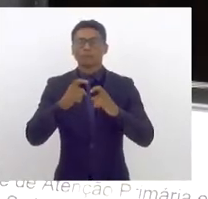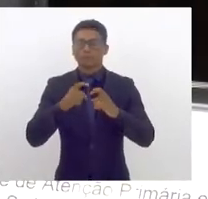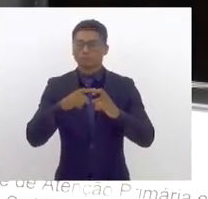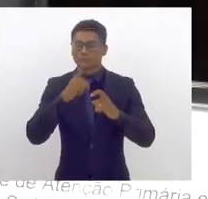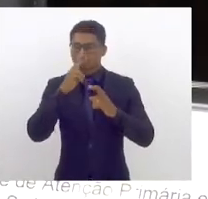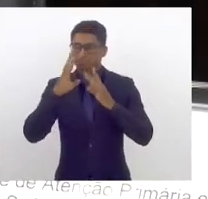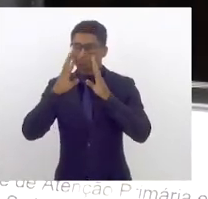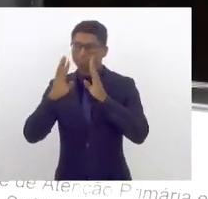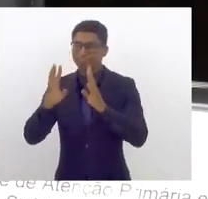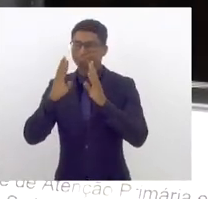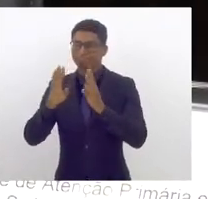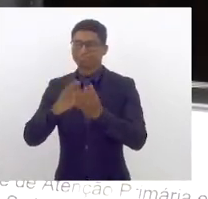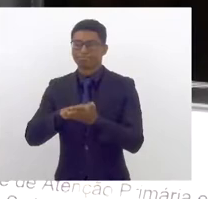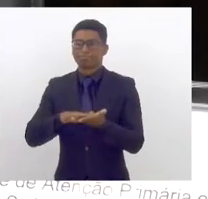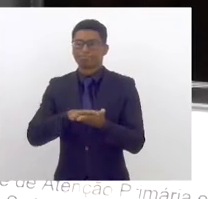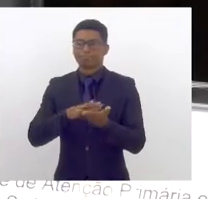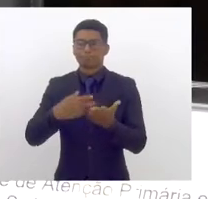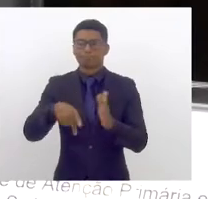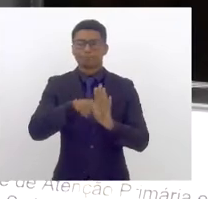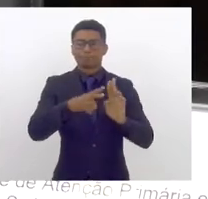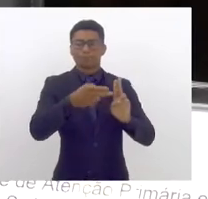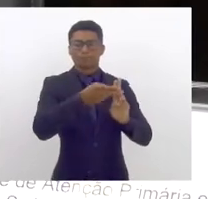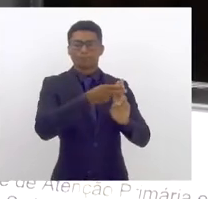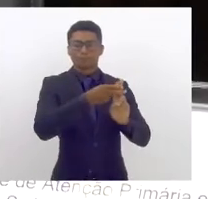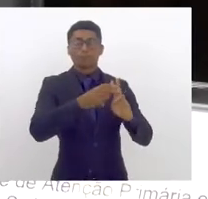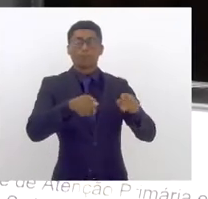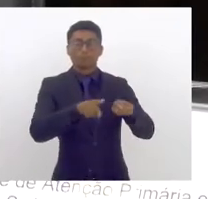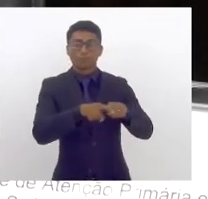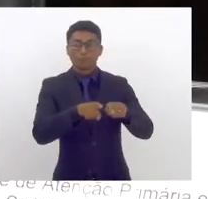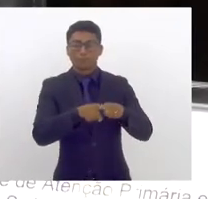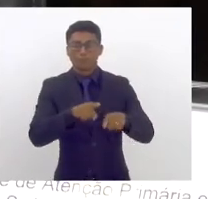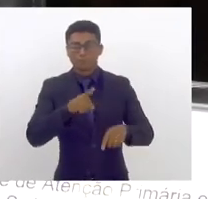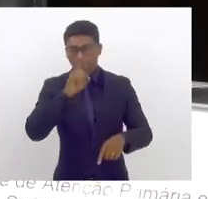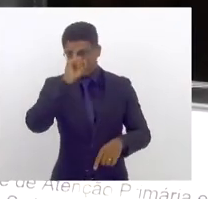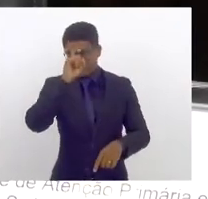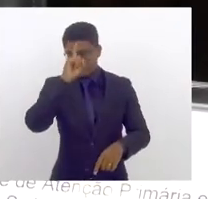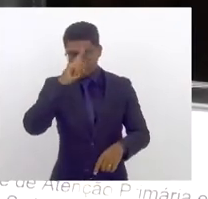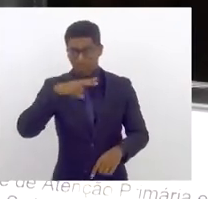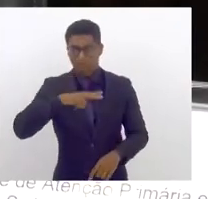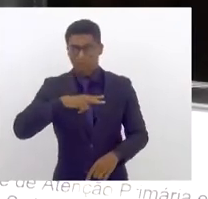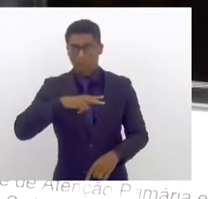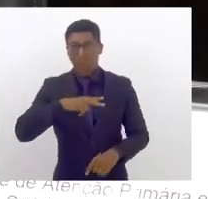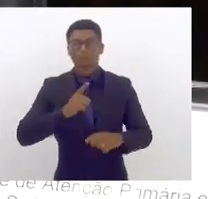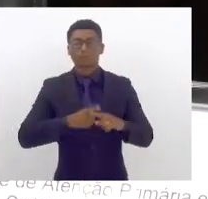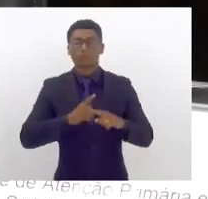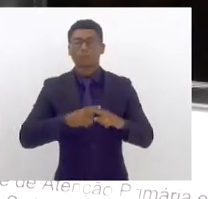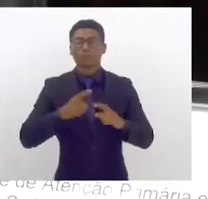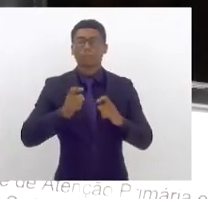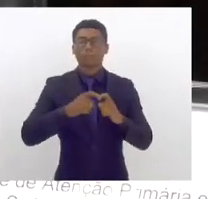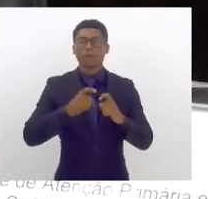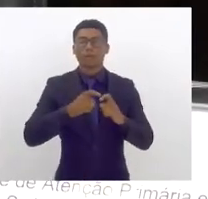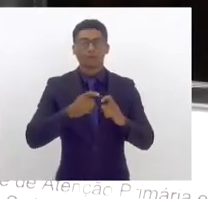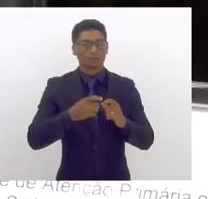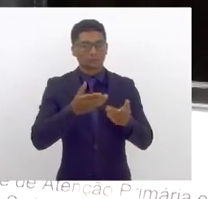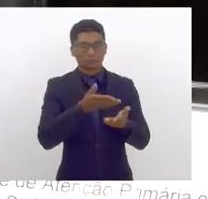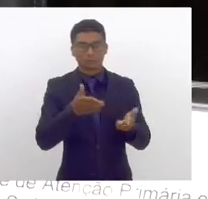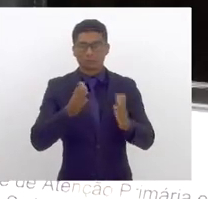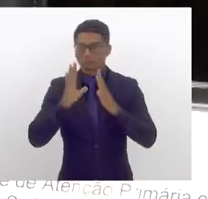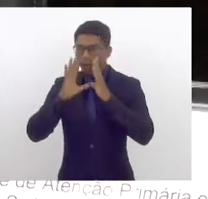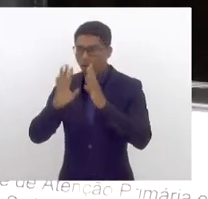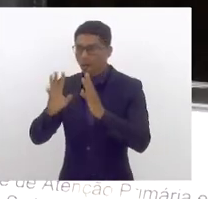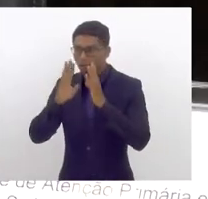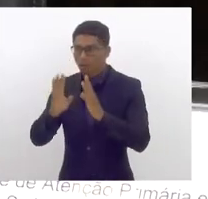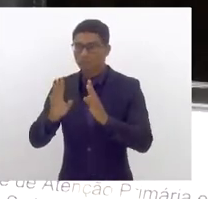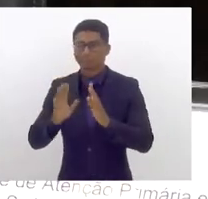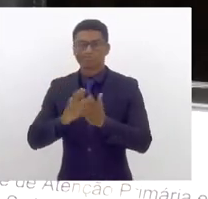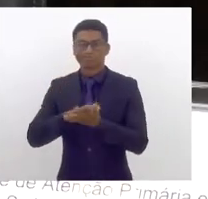do Sistema Único de Saúde mas também do sistema privado de saúde porque eles negligenciam as nossas necessidades então